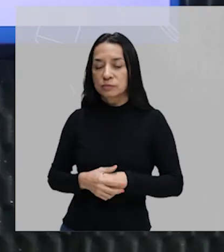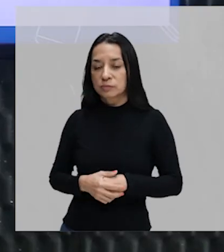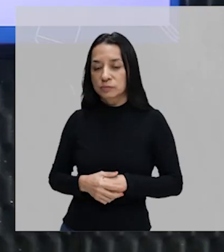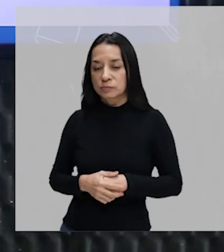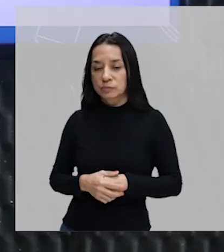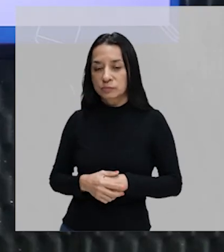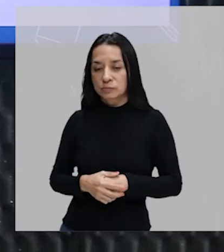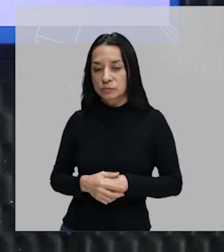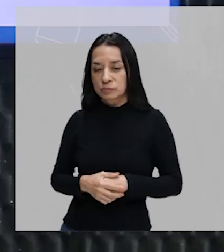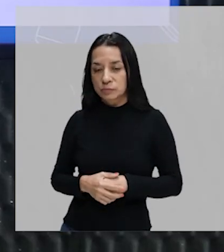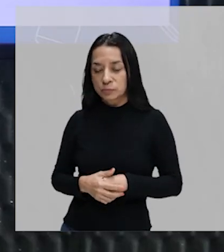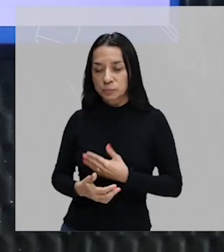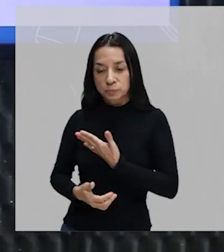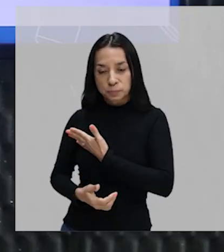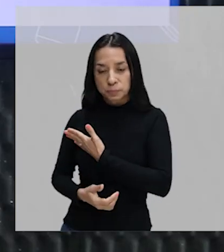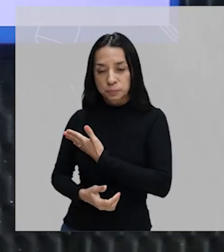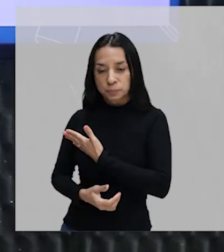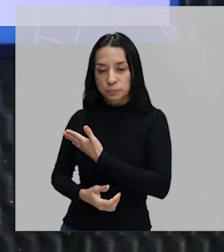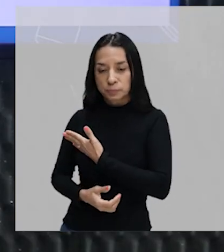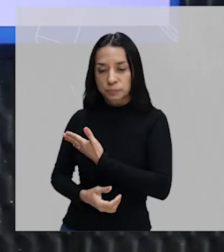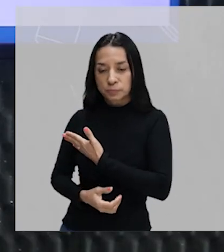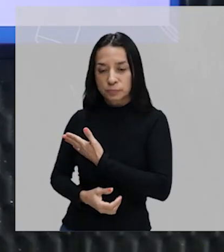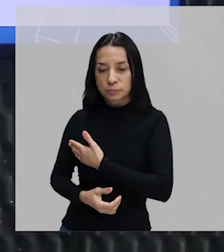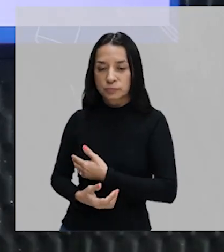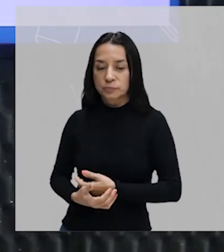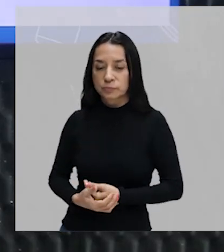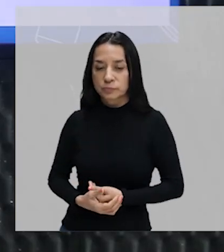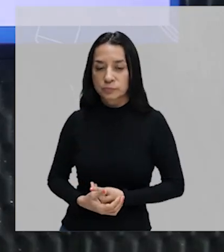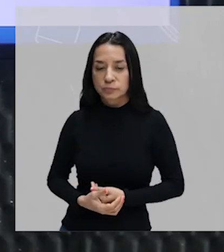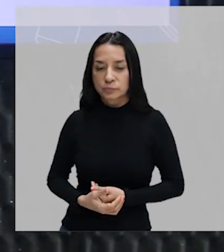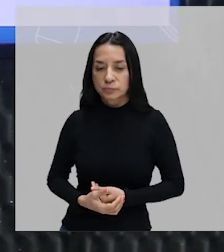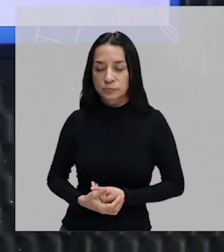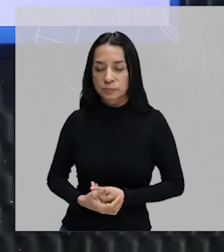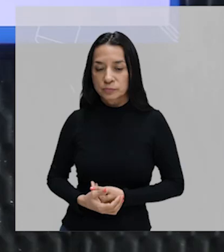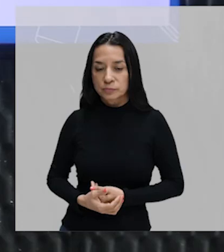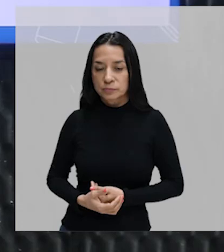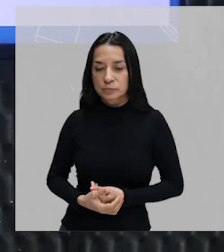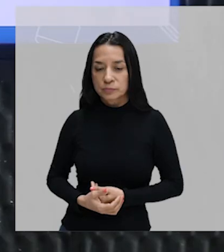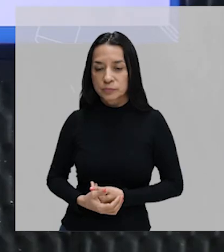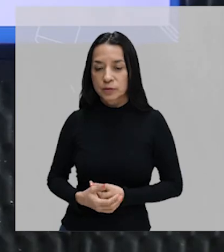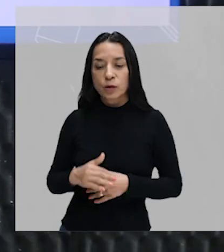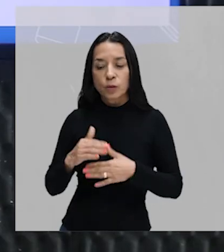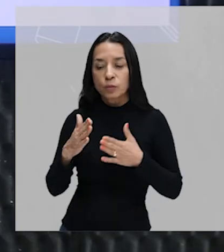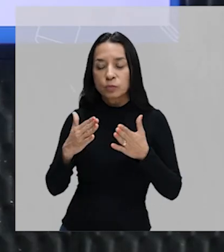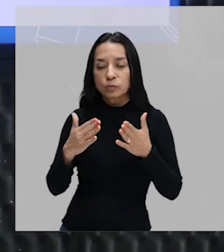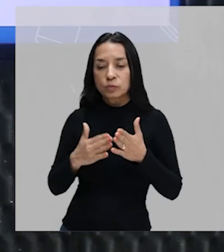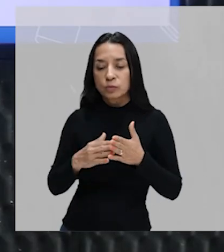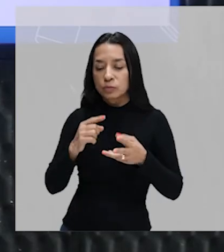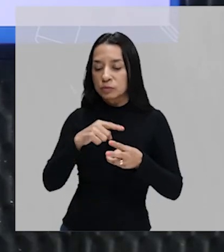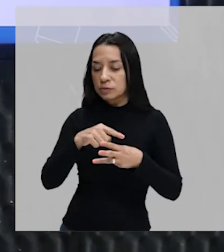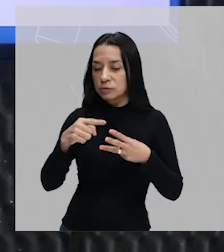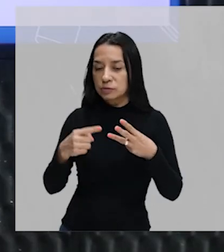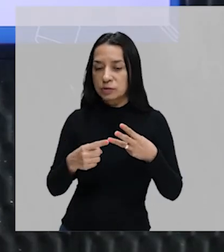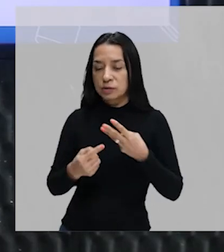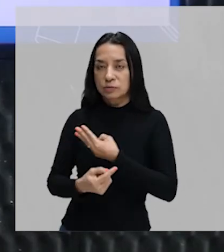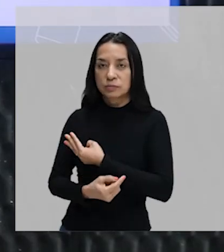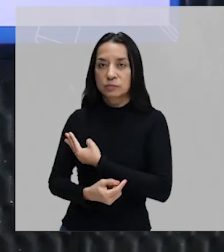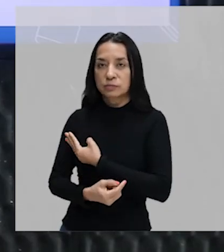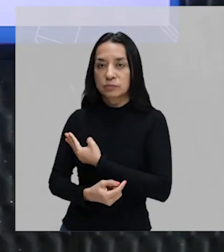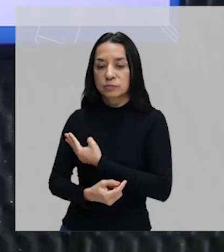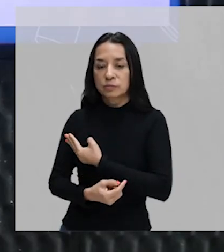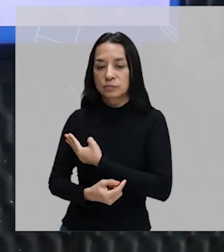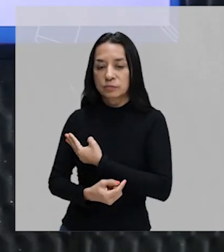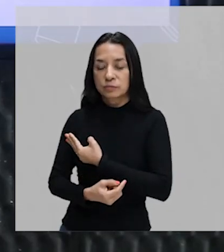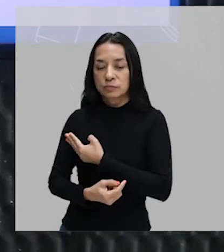Argentino, argentina. Chileno, chilena. Então, todos esses três que eu falei terminam